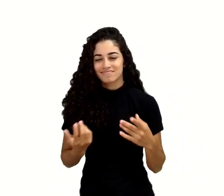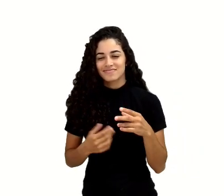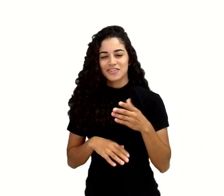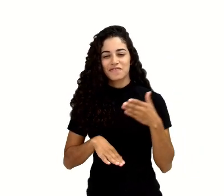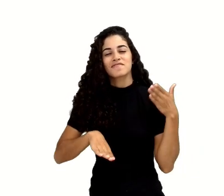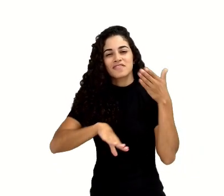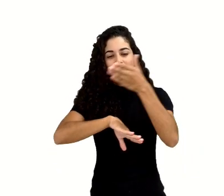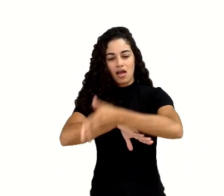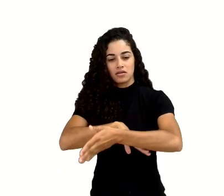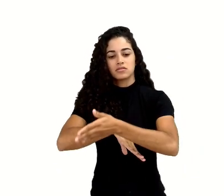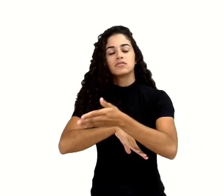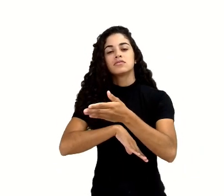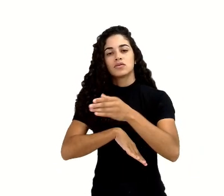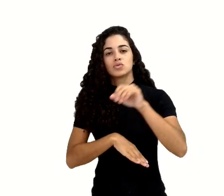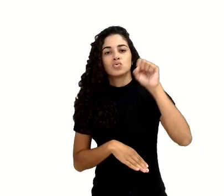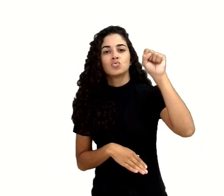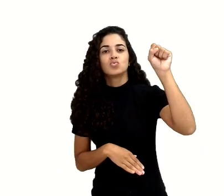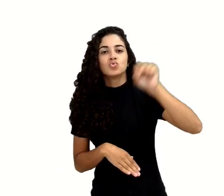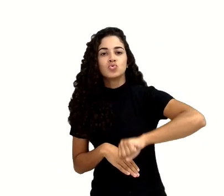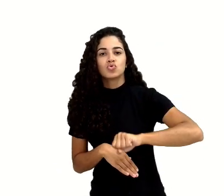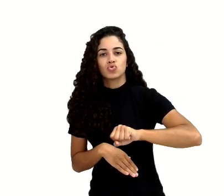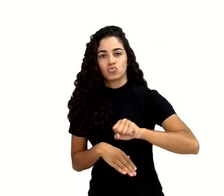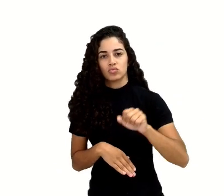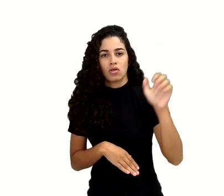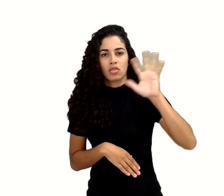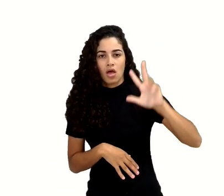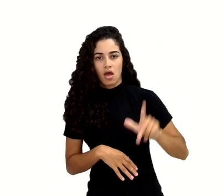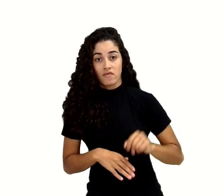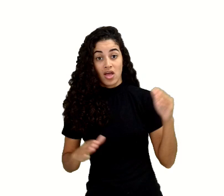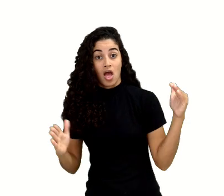em rota, né, pelo sul da África até as Índias, né,